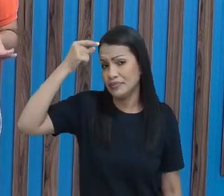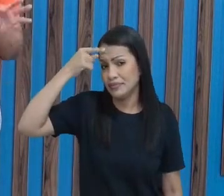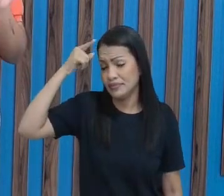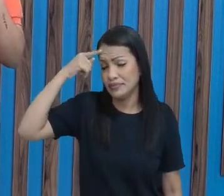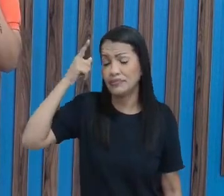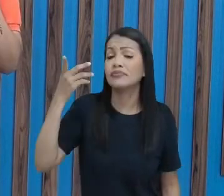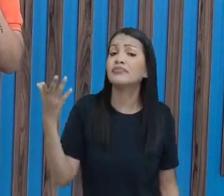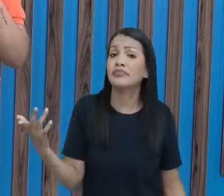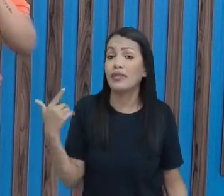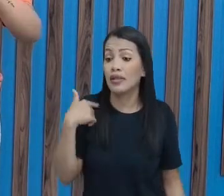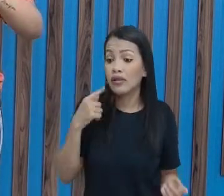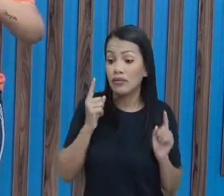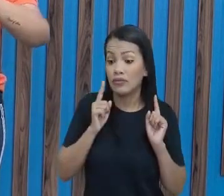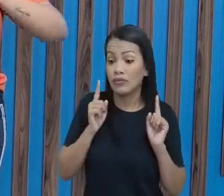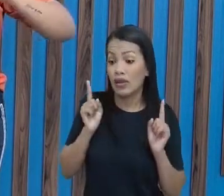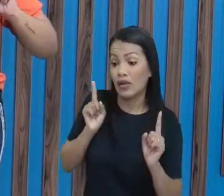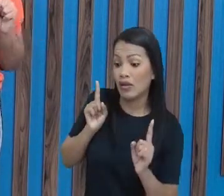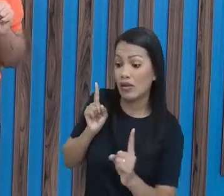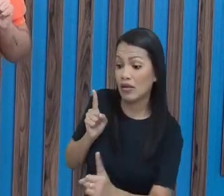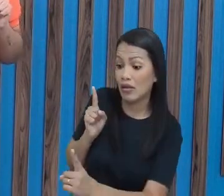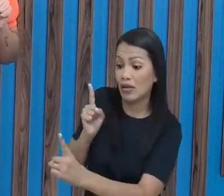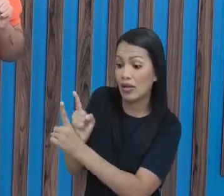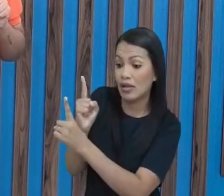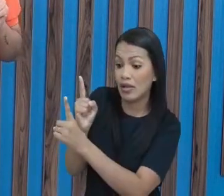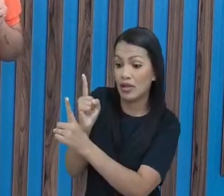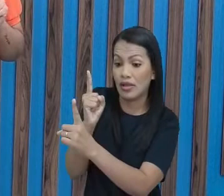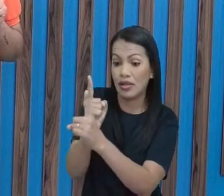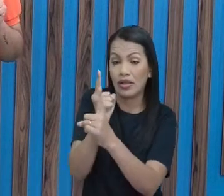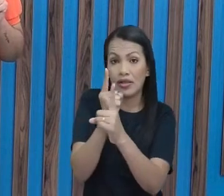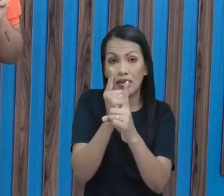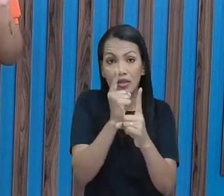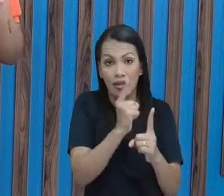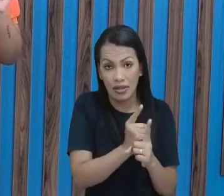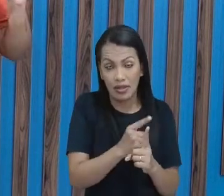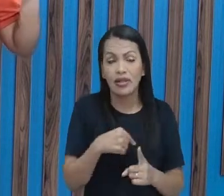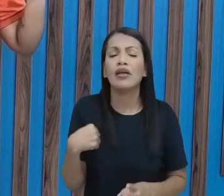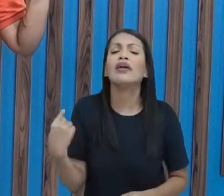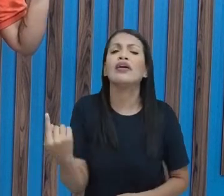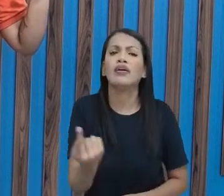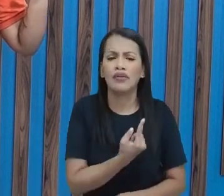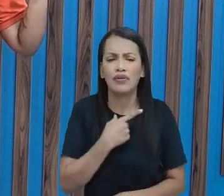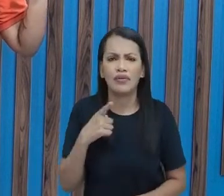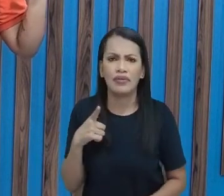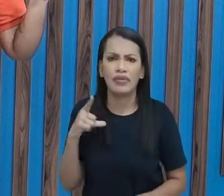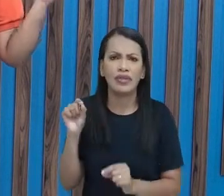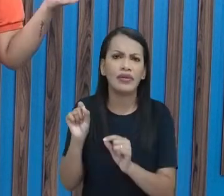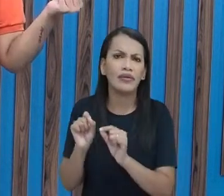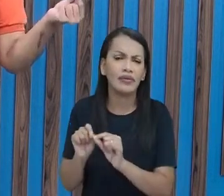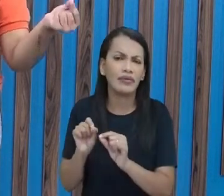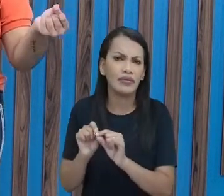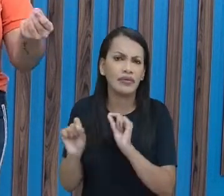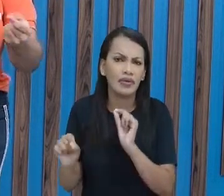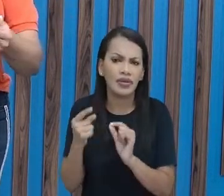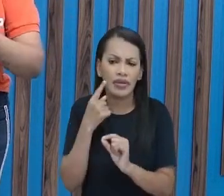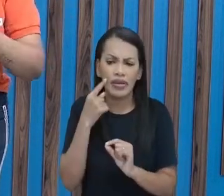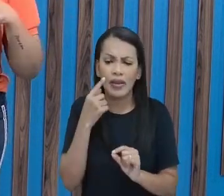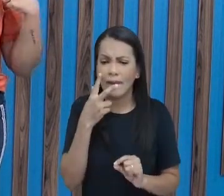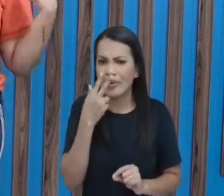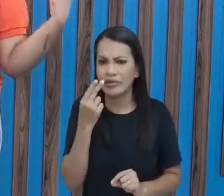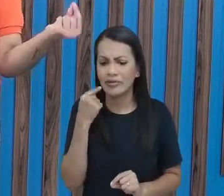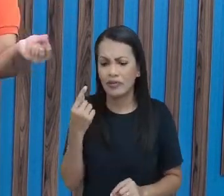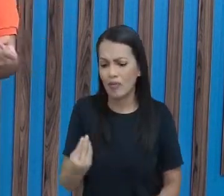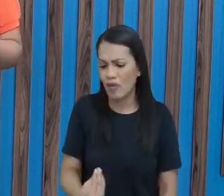E esse é o momento de encontro entre as 3 personagens. Então, eu tenho um trabalho de costura,